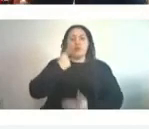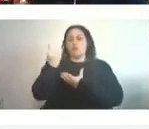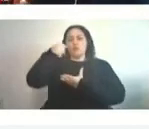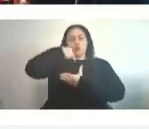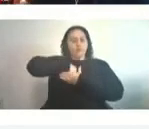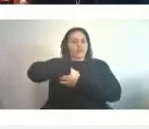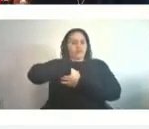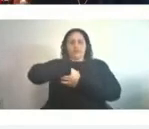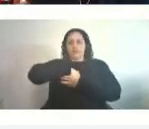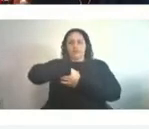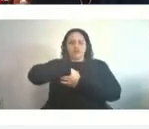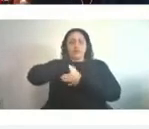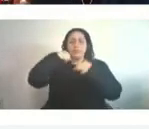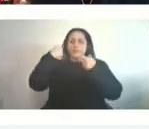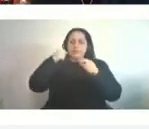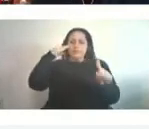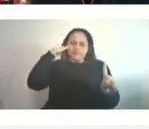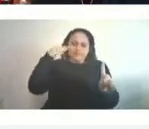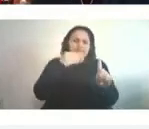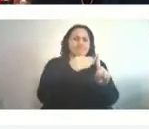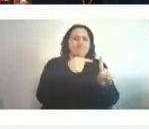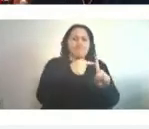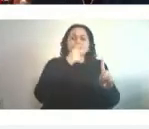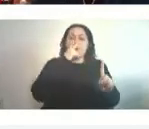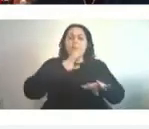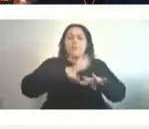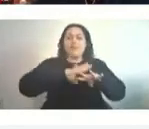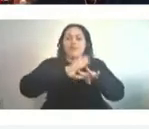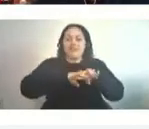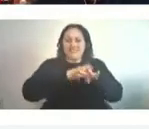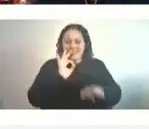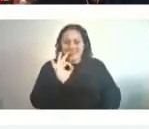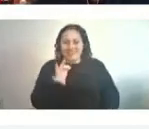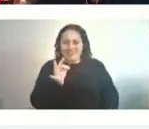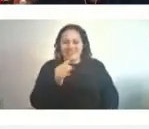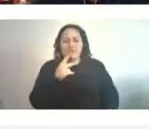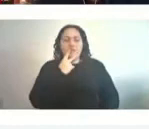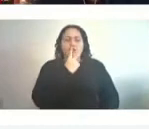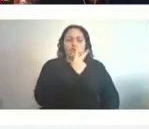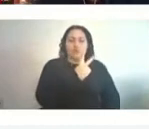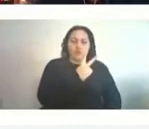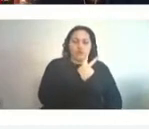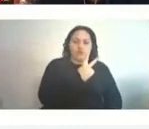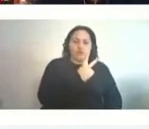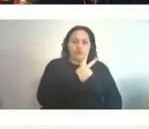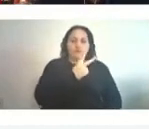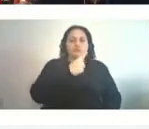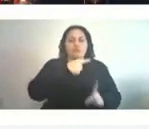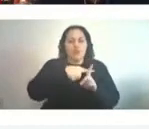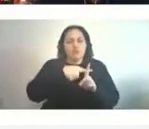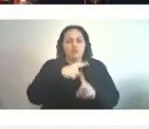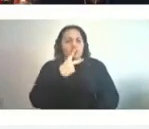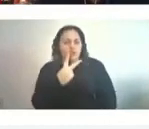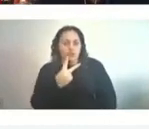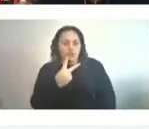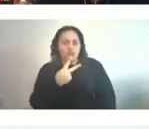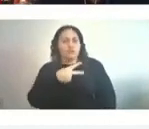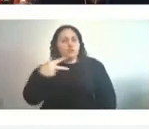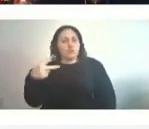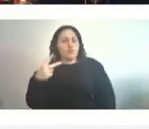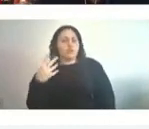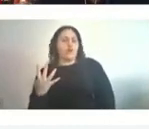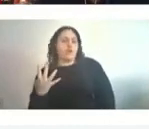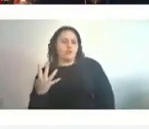ser objetivo, assim como é matemática. A gente costuma dizer, dois e dois são sempre quatro, né? Então, essa